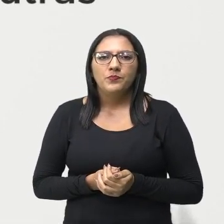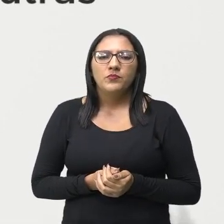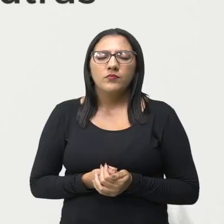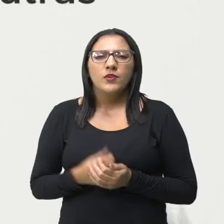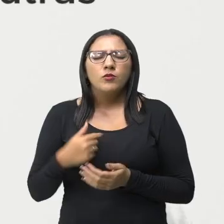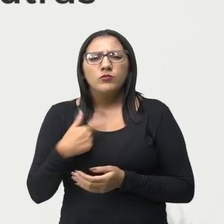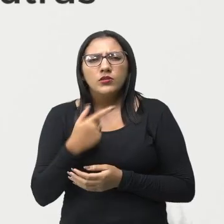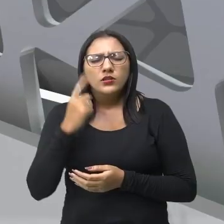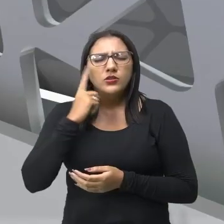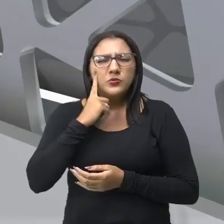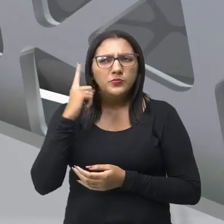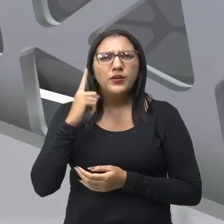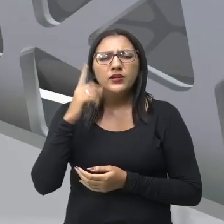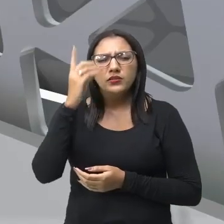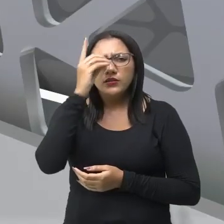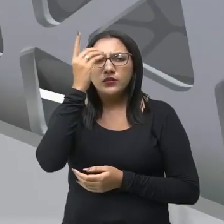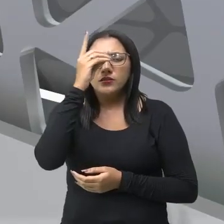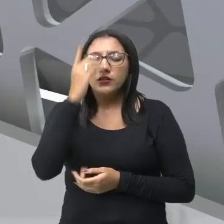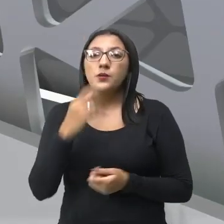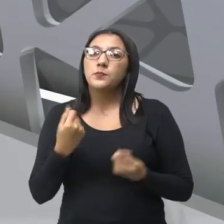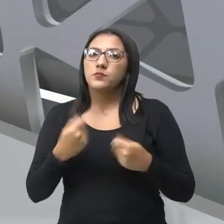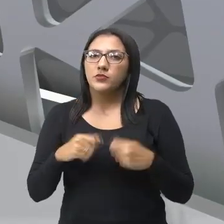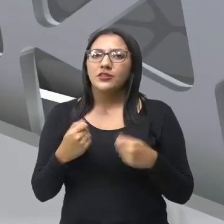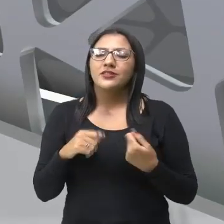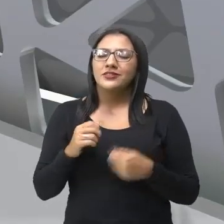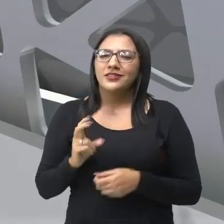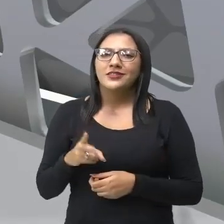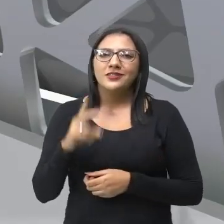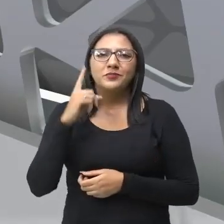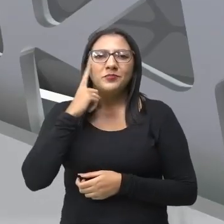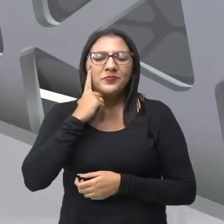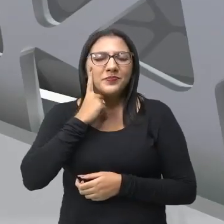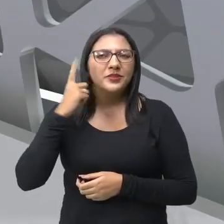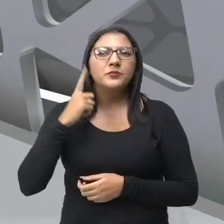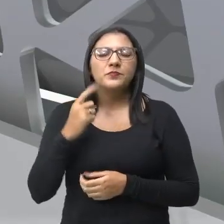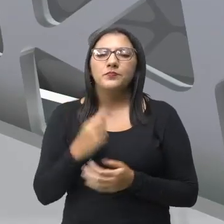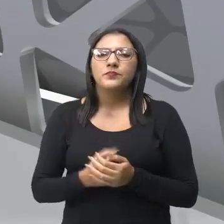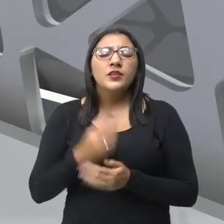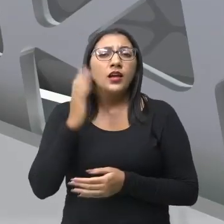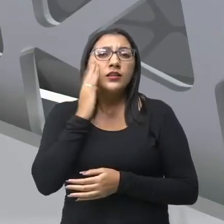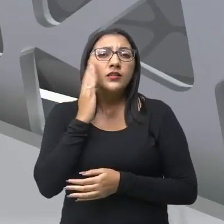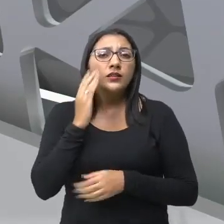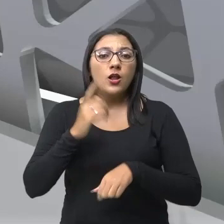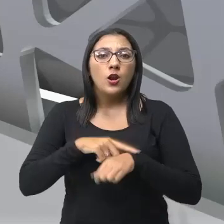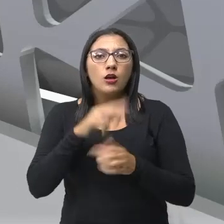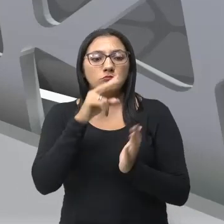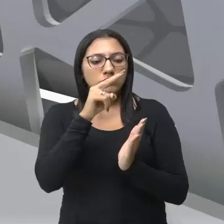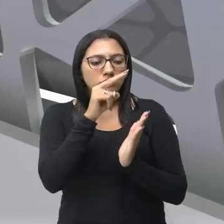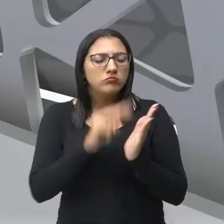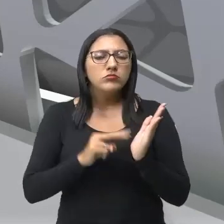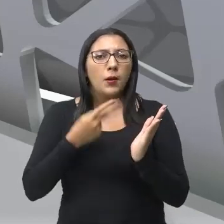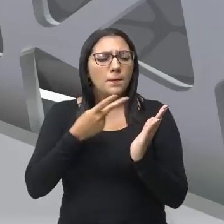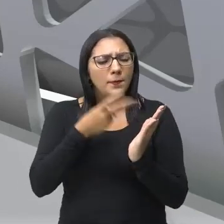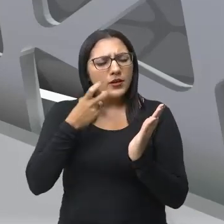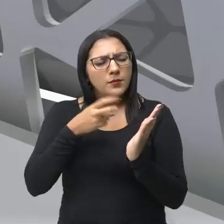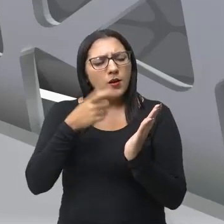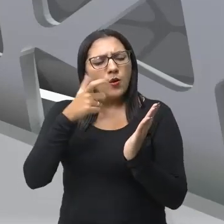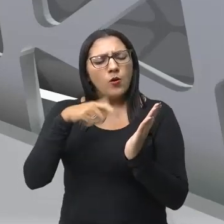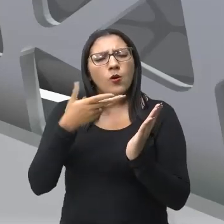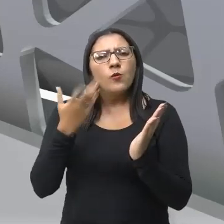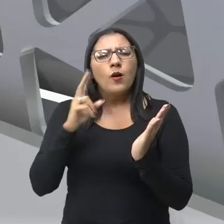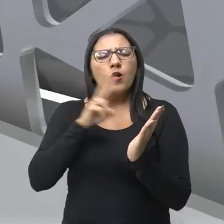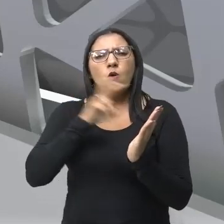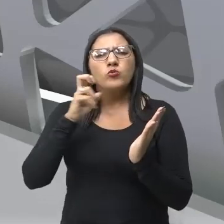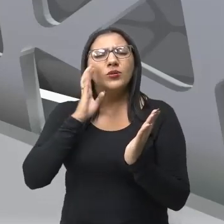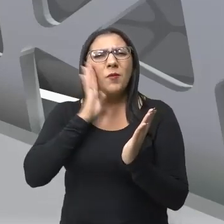ideia, nós temos que ter claro na nossa mente e saber, durante a leitura, identificar a ideia principal, o